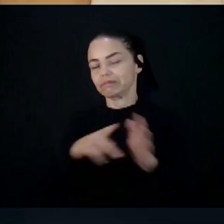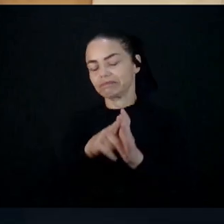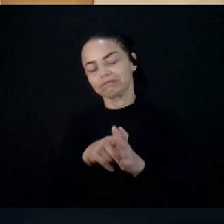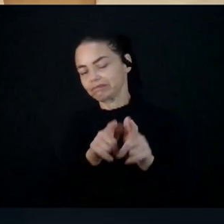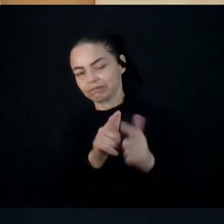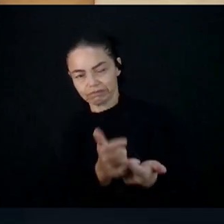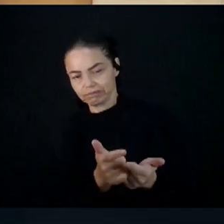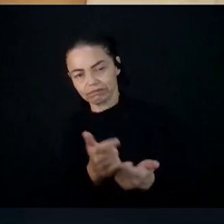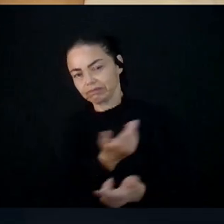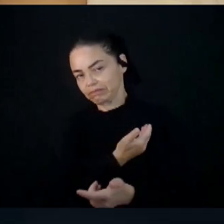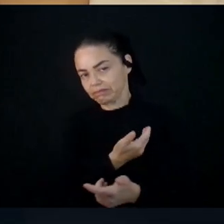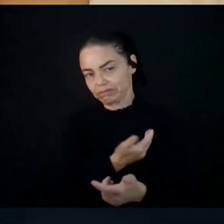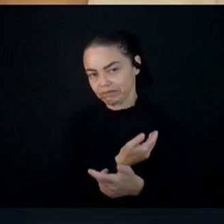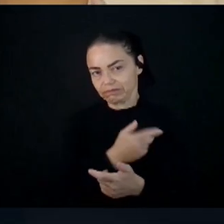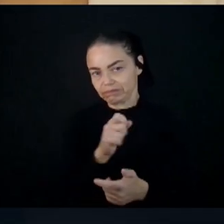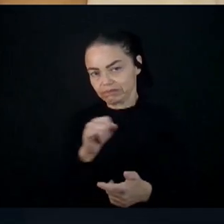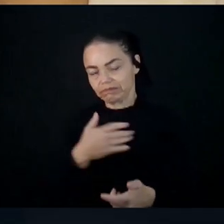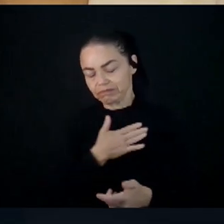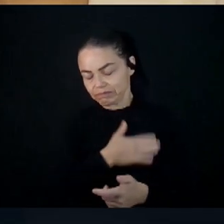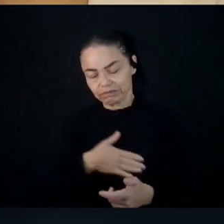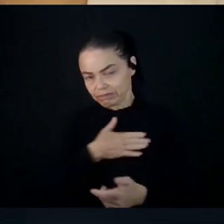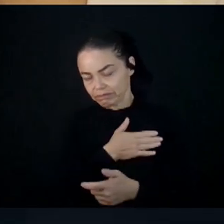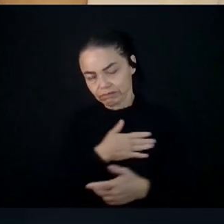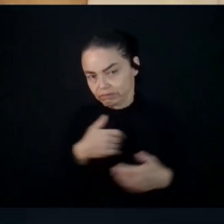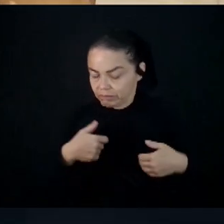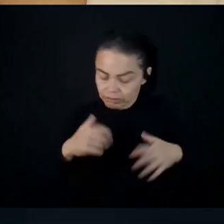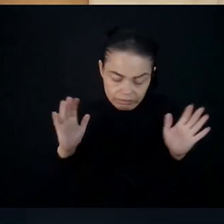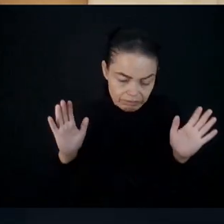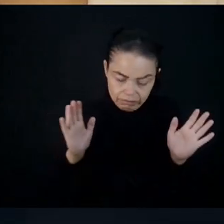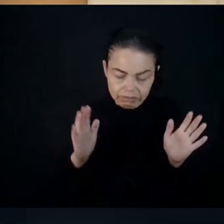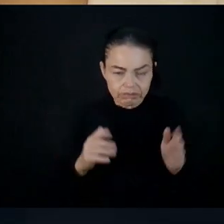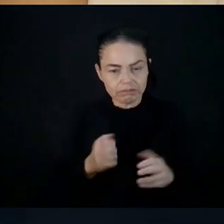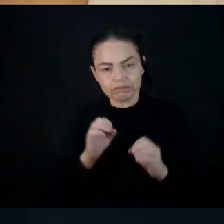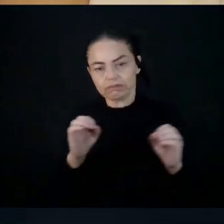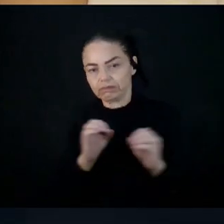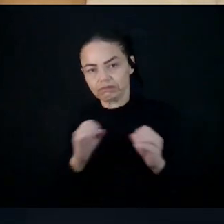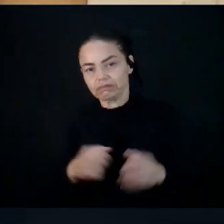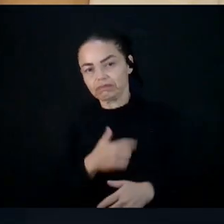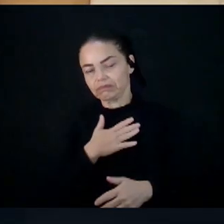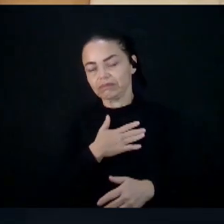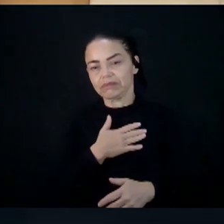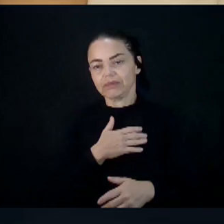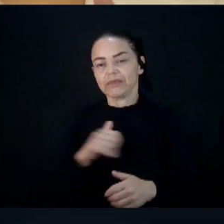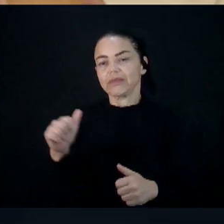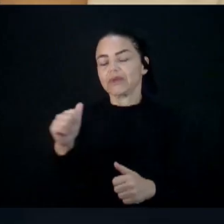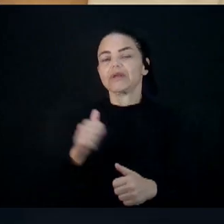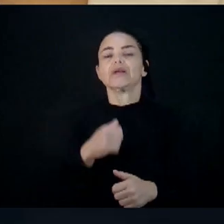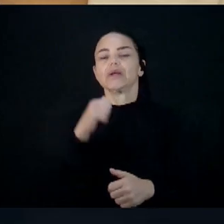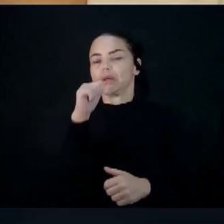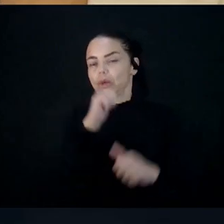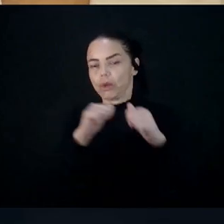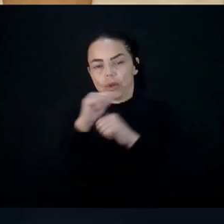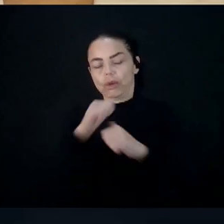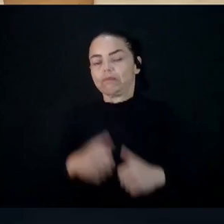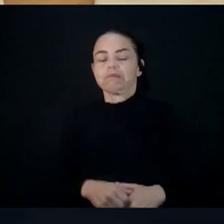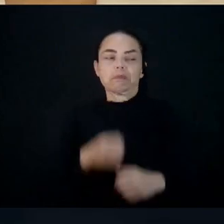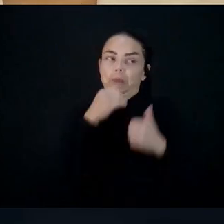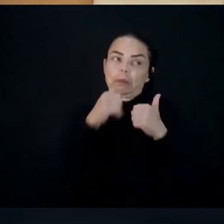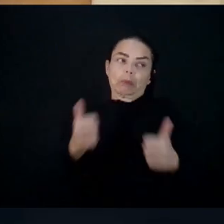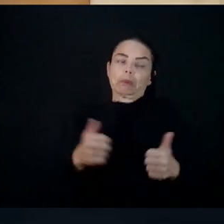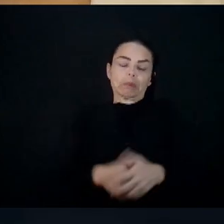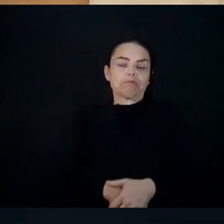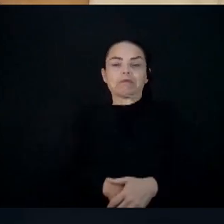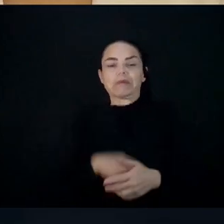grupo, porque se a pessoa gosta de mim, ela vai gostar de mim sem álcool e tá tudo bem. E se você quiser beber também tá tudo bem, tá sem